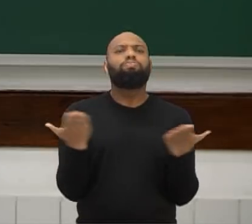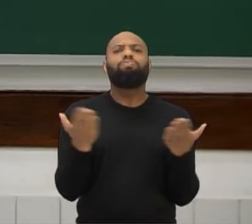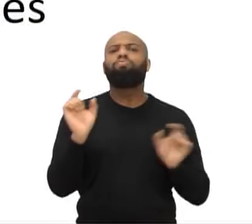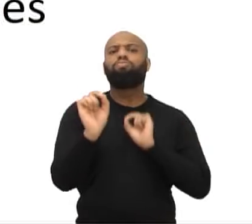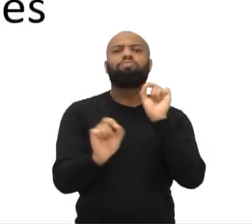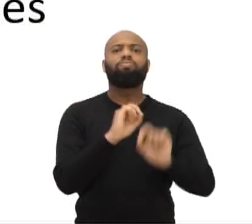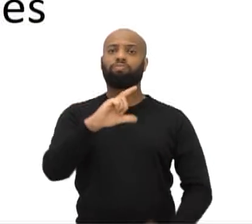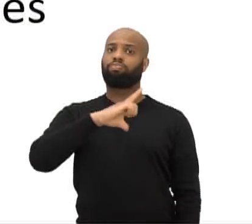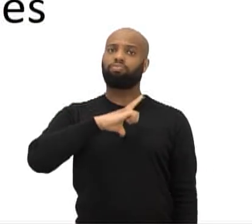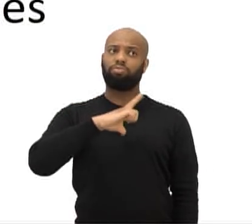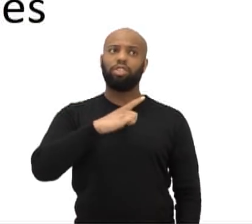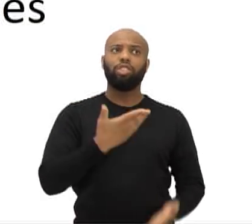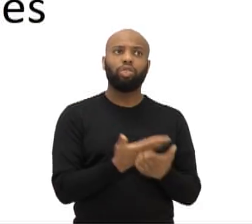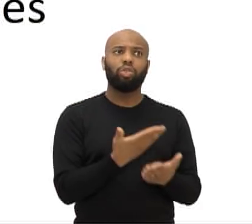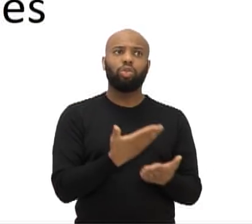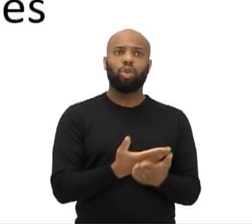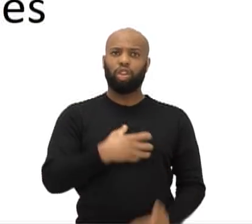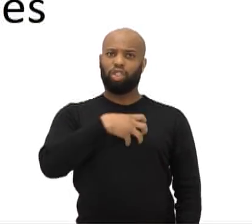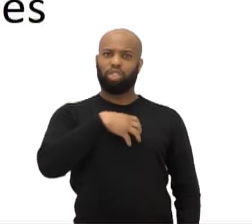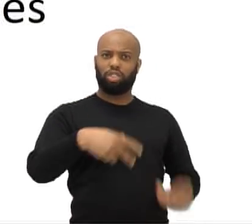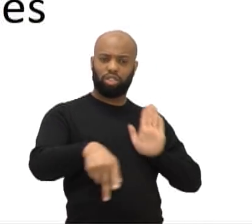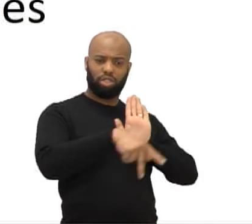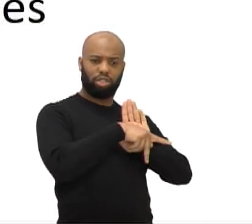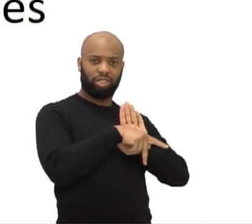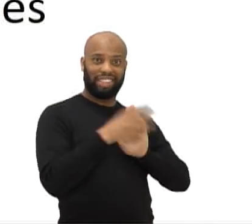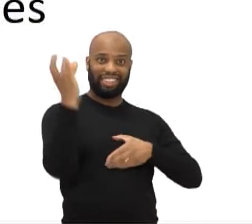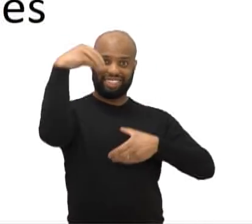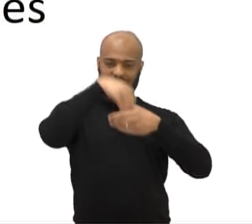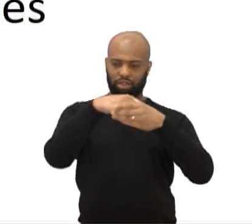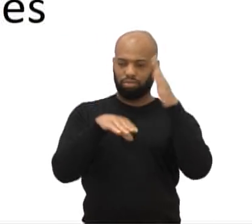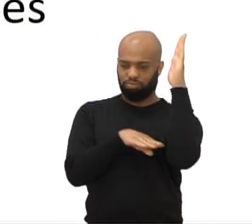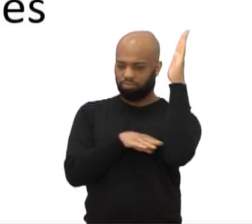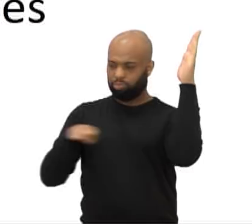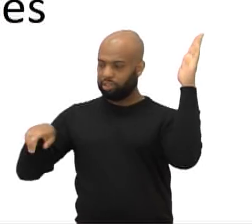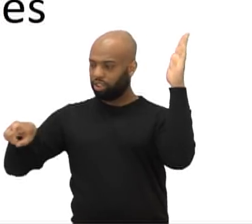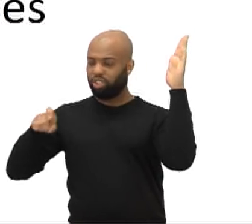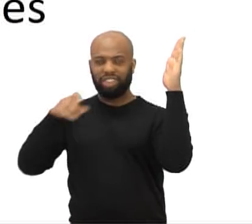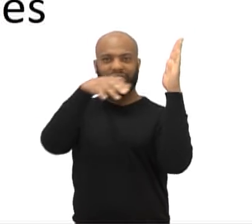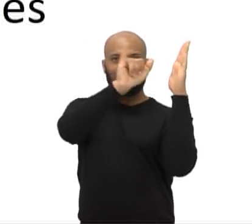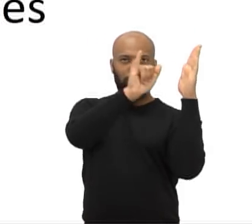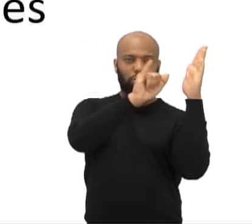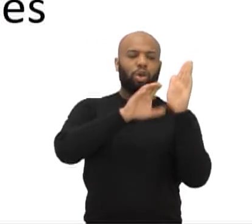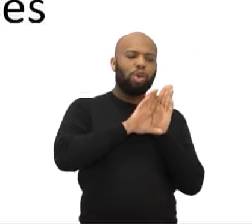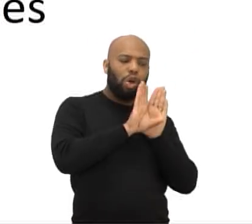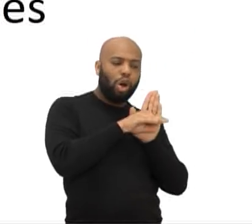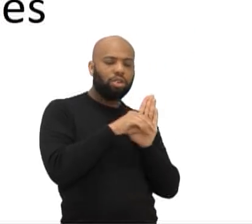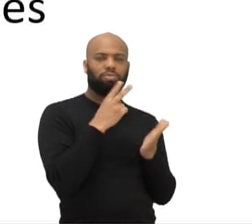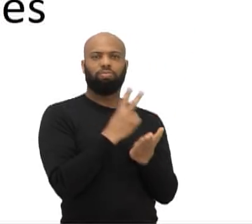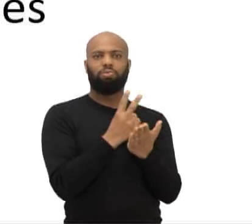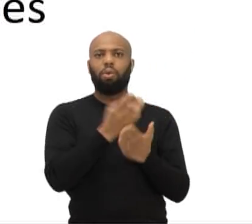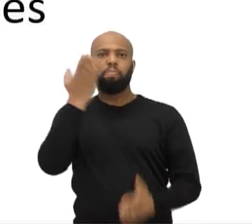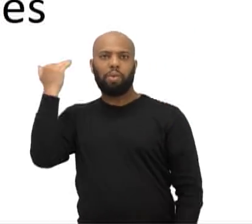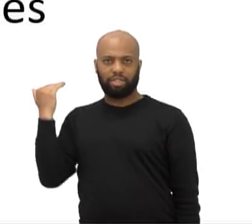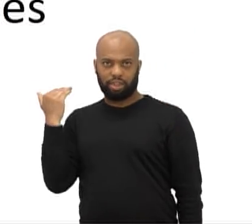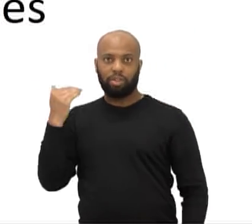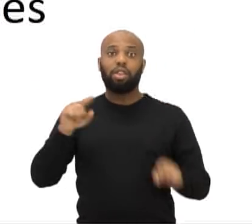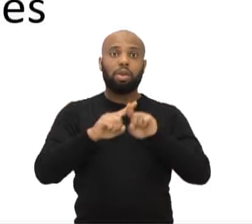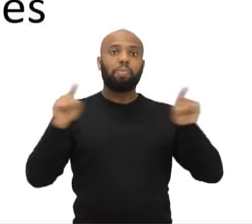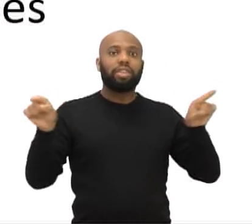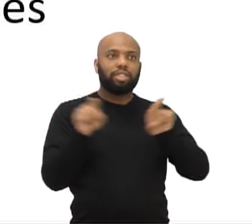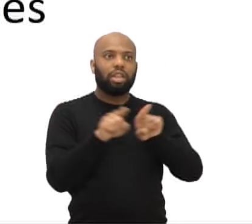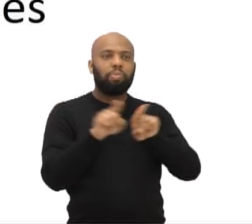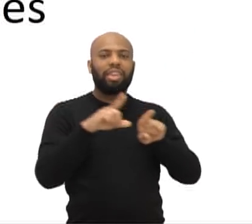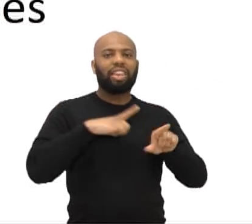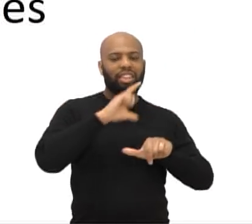vamos falar sobre simetria no plano cartesiano, mantendo o conceito aí da aula anterior. E simetria e